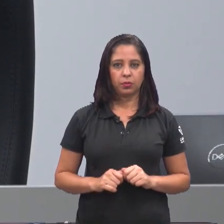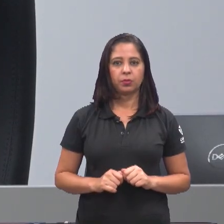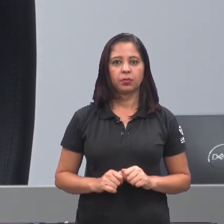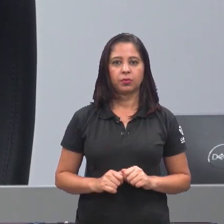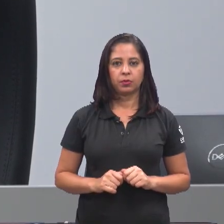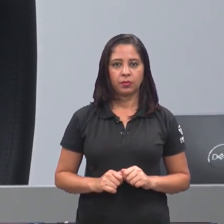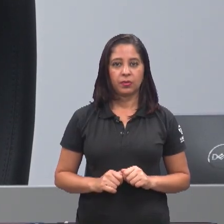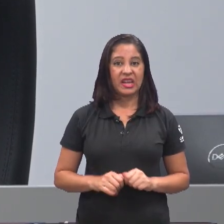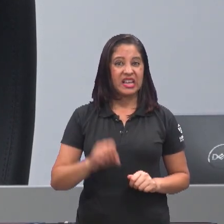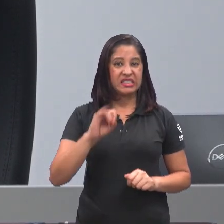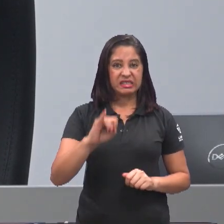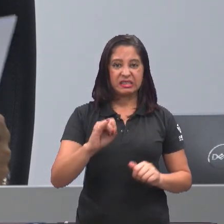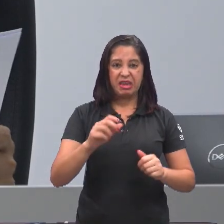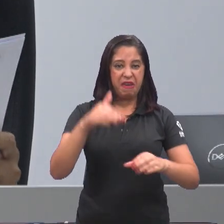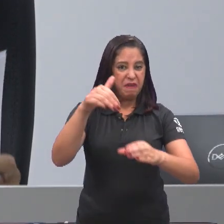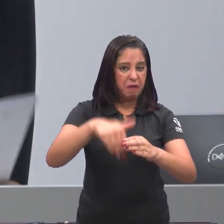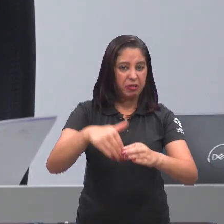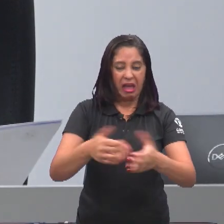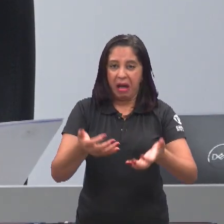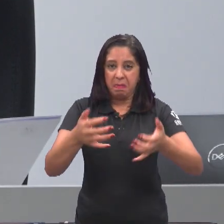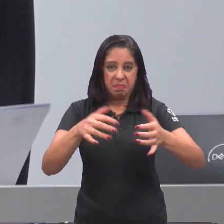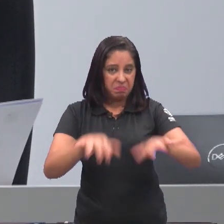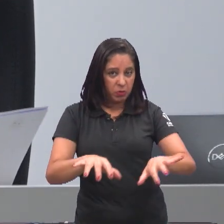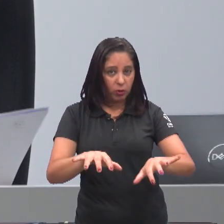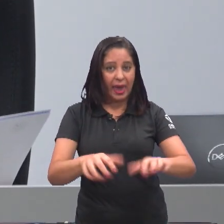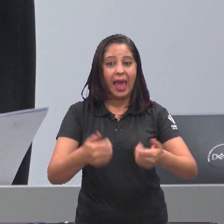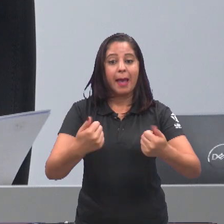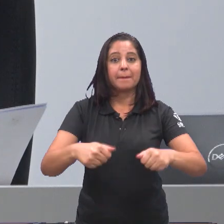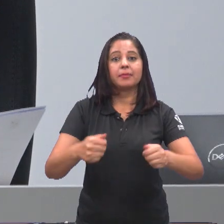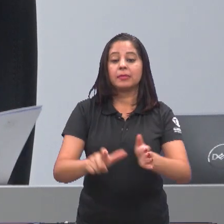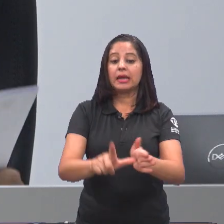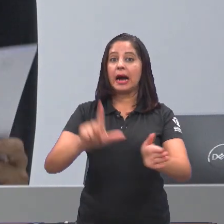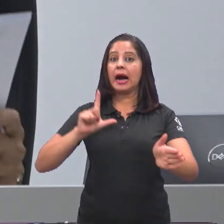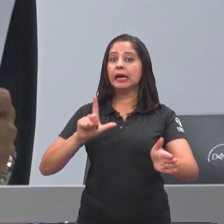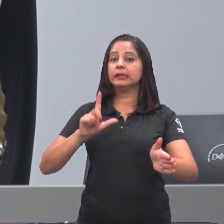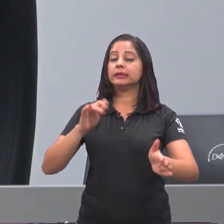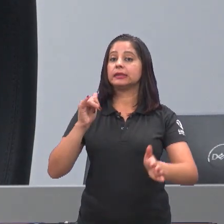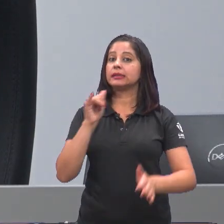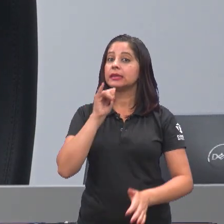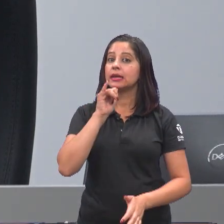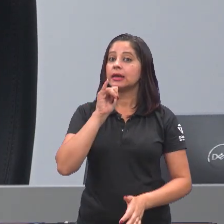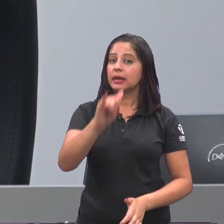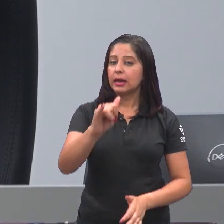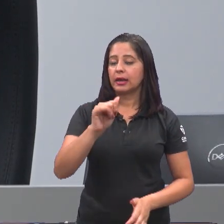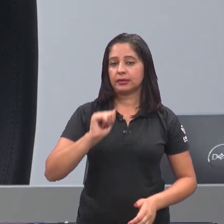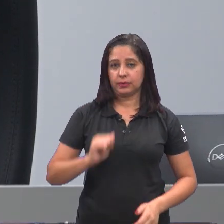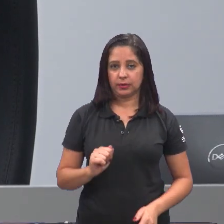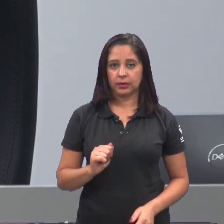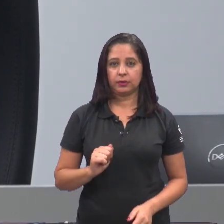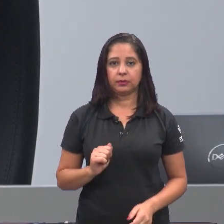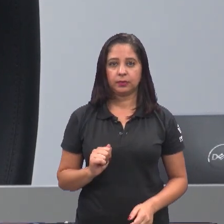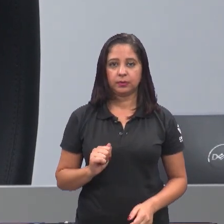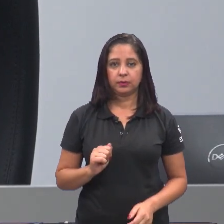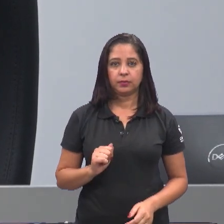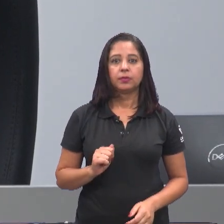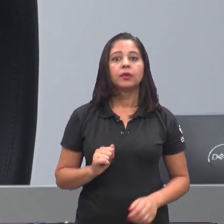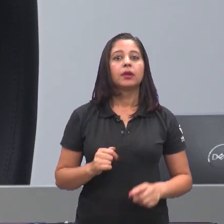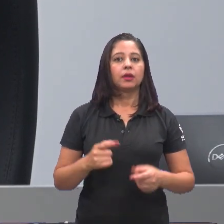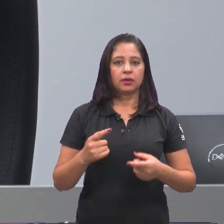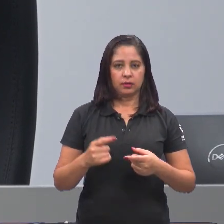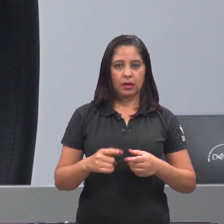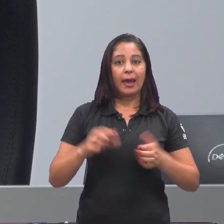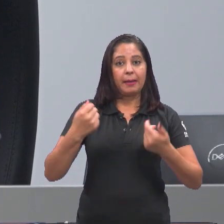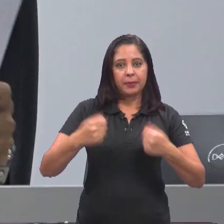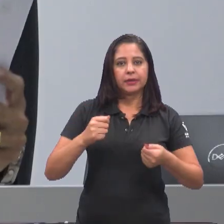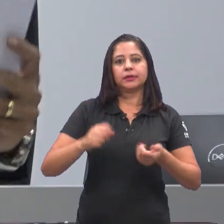que as abstenções de qualquer votação deverão ser avisadas antes do início da votação das proposituras, para que sejam